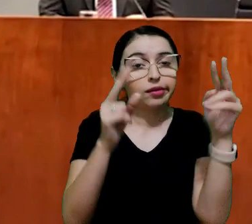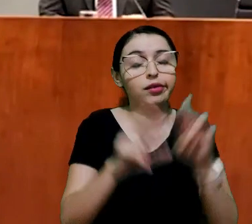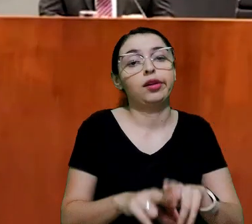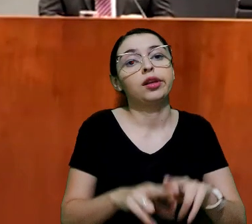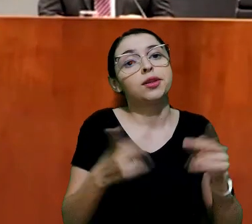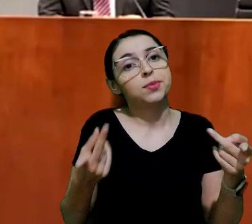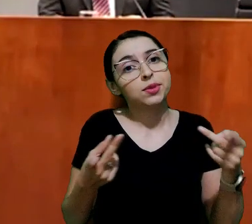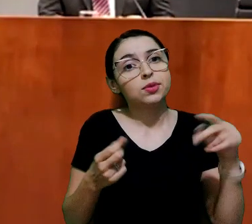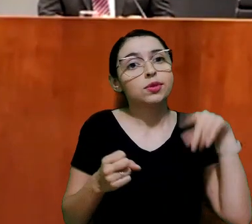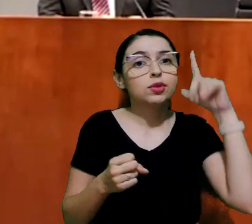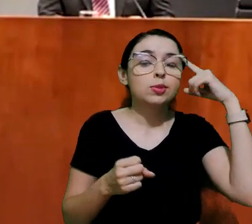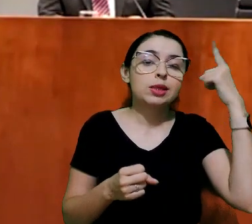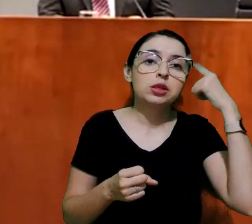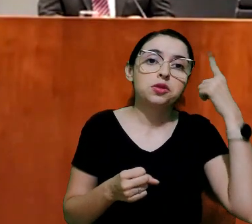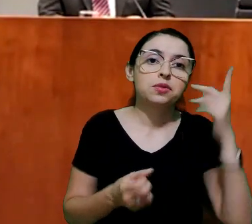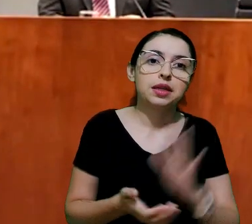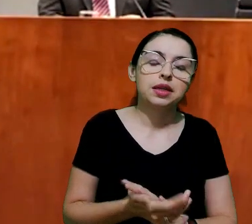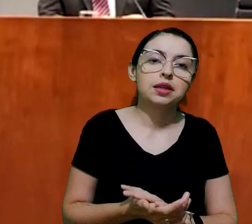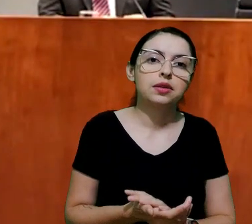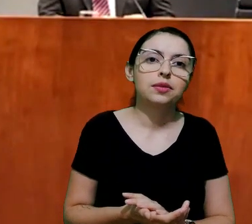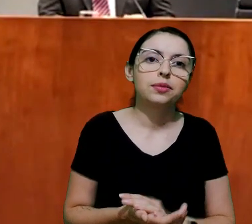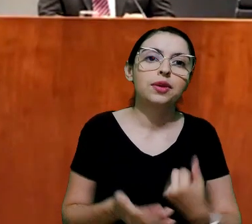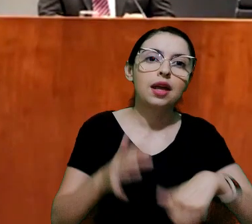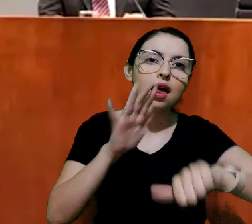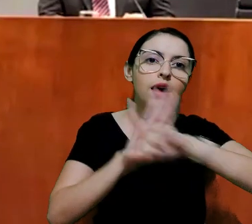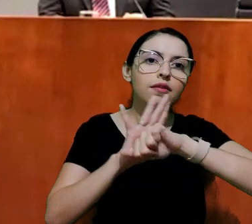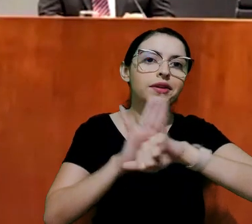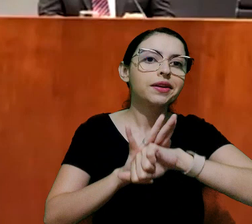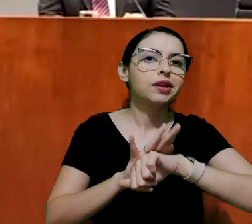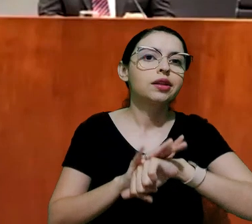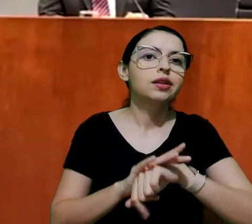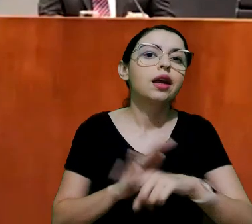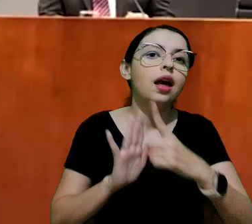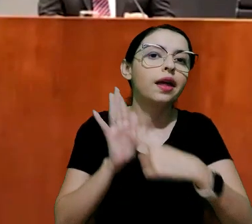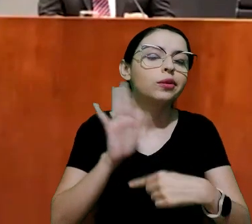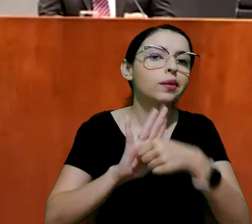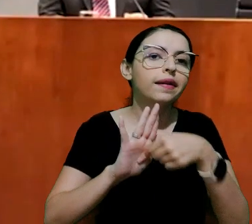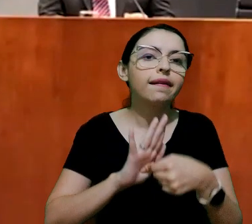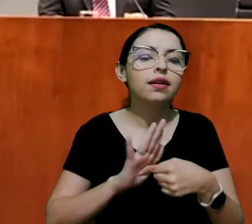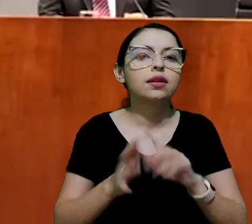o Instituto da Fraude à Lei, que gera a nulidade absoluta disso.